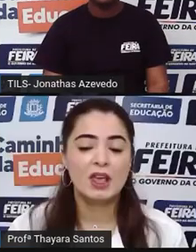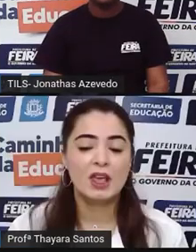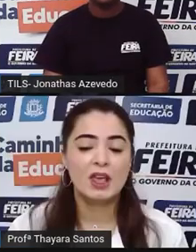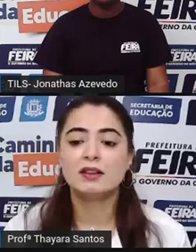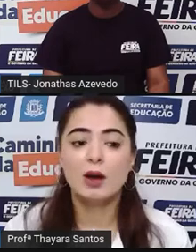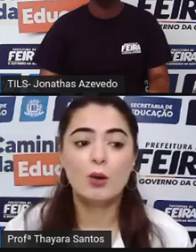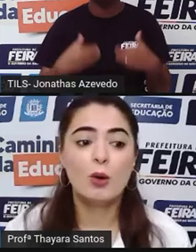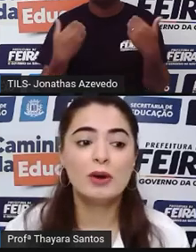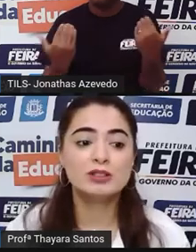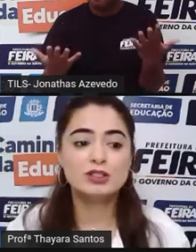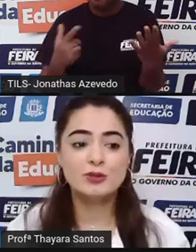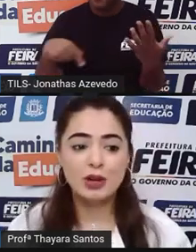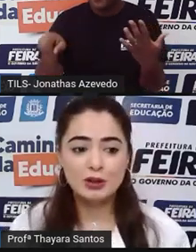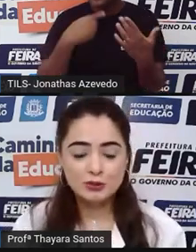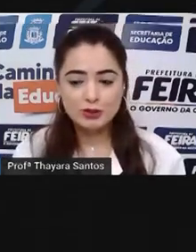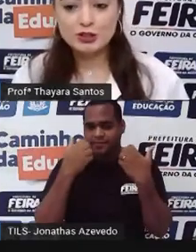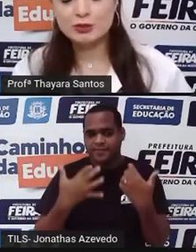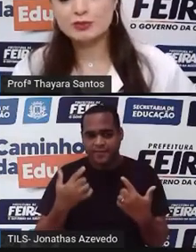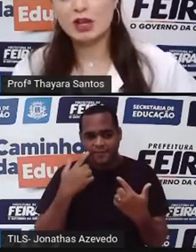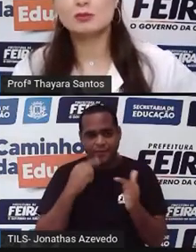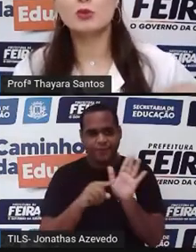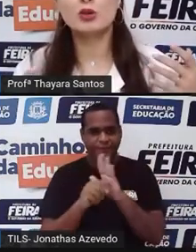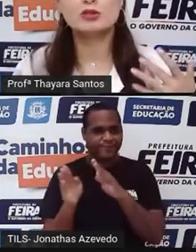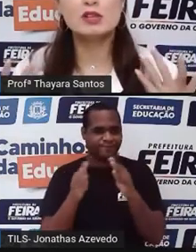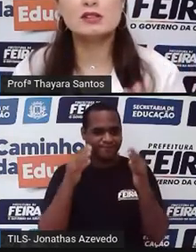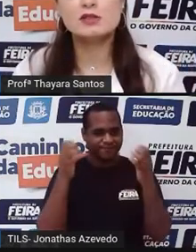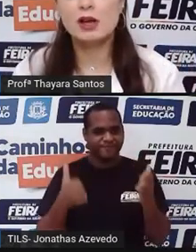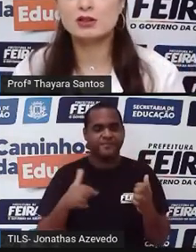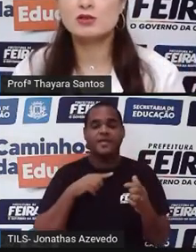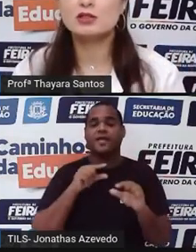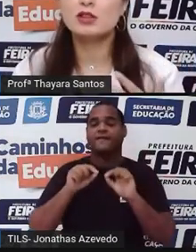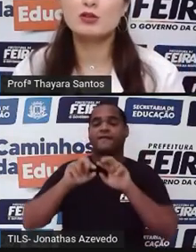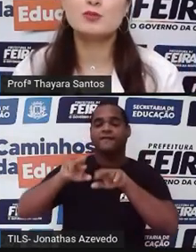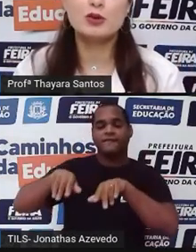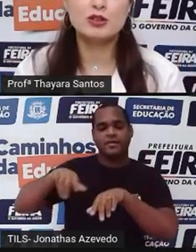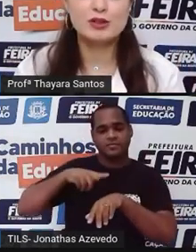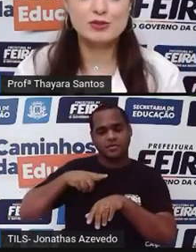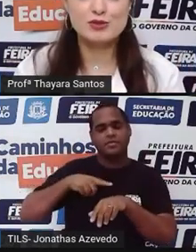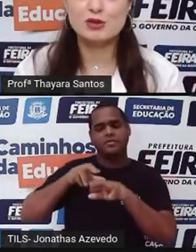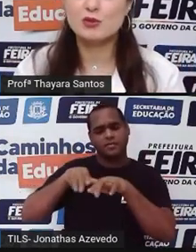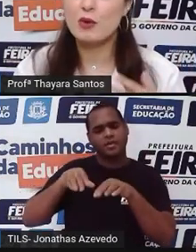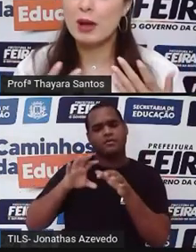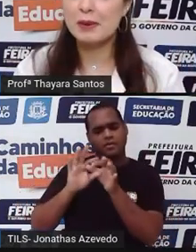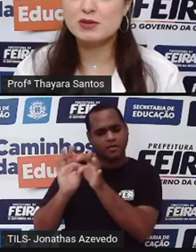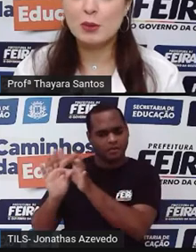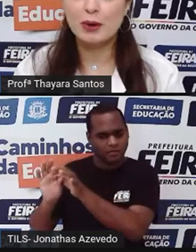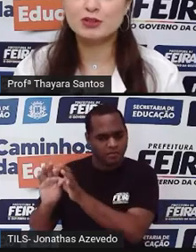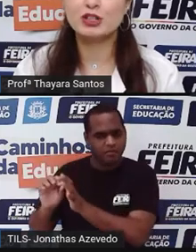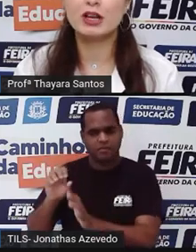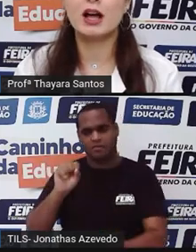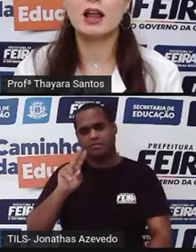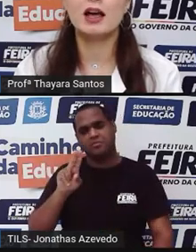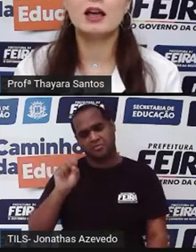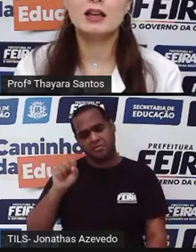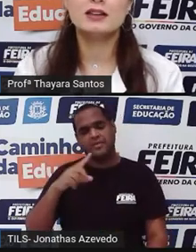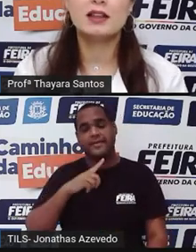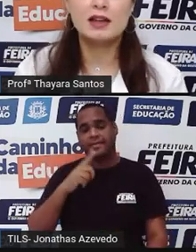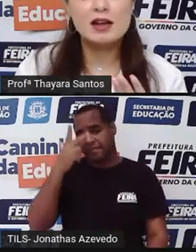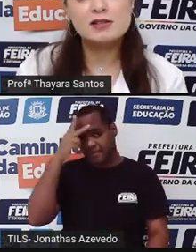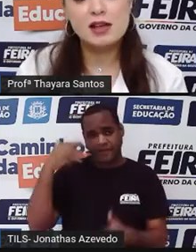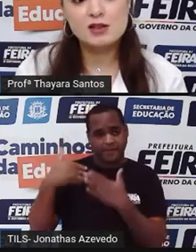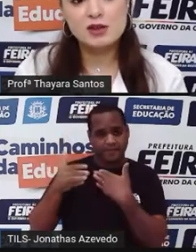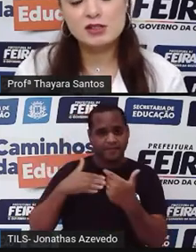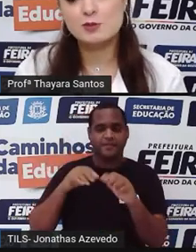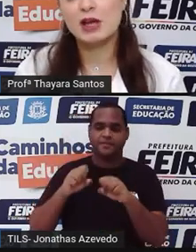bom então como a gente vê aí no vídeo né muitos esses métodos estão disponíveis nos qualquer pessoa pode chegar lá